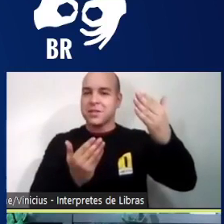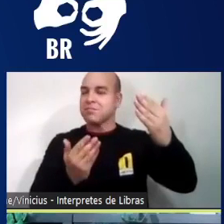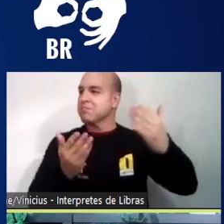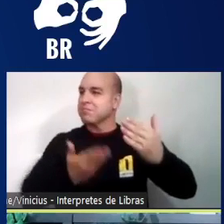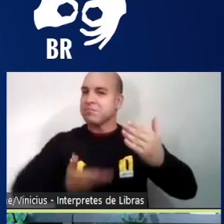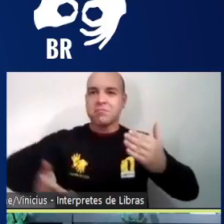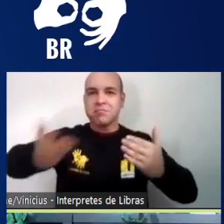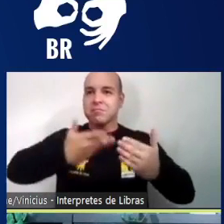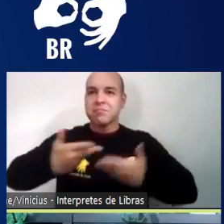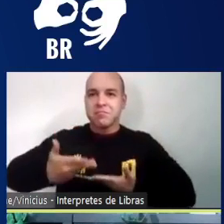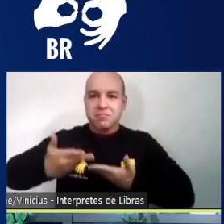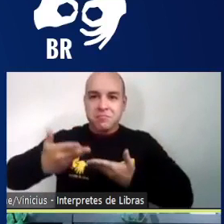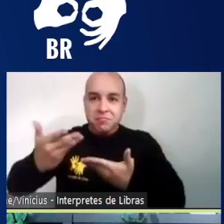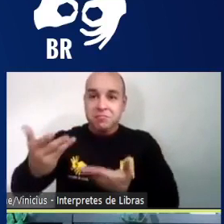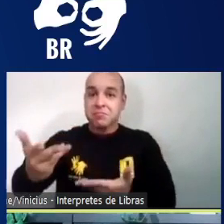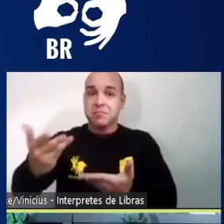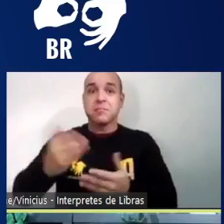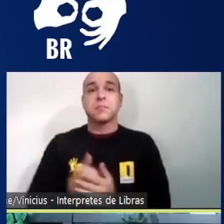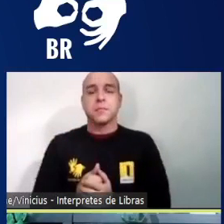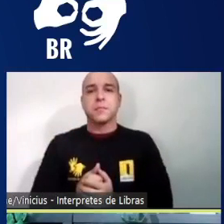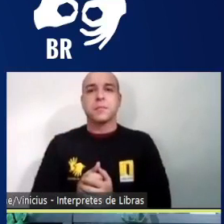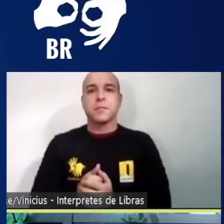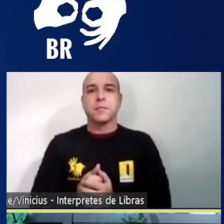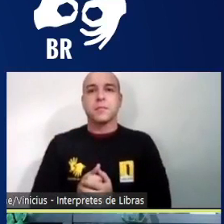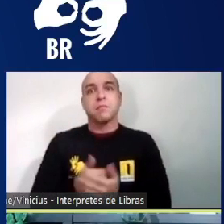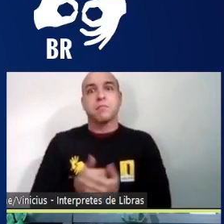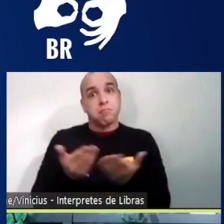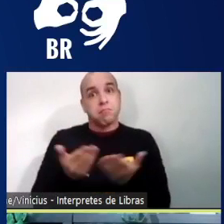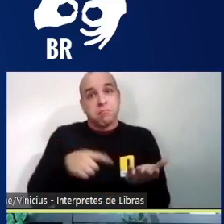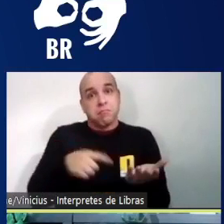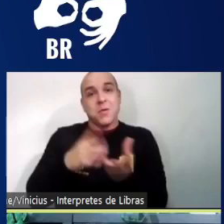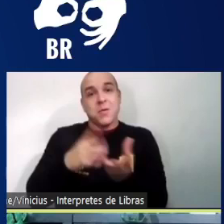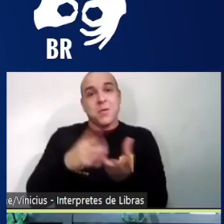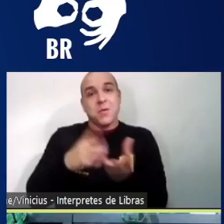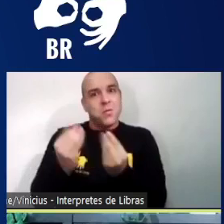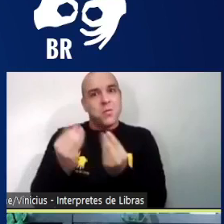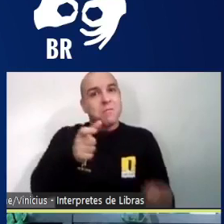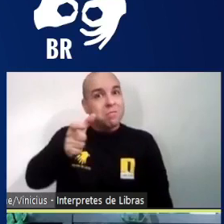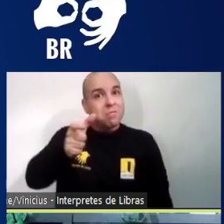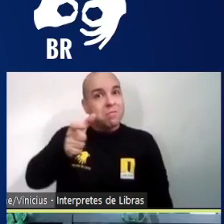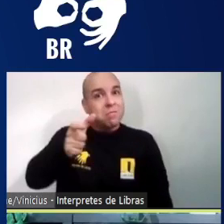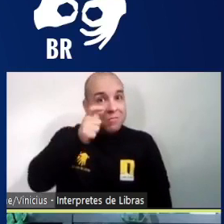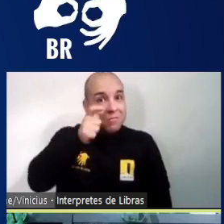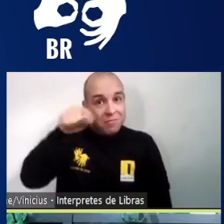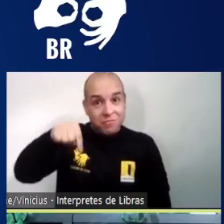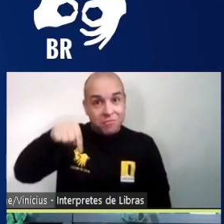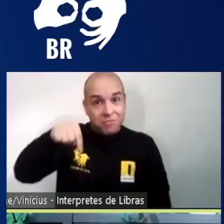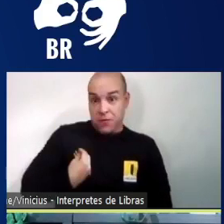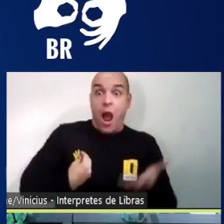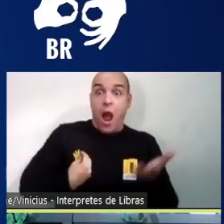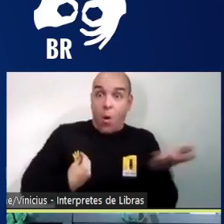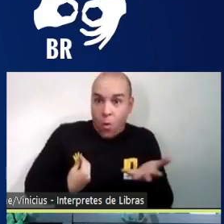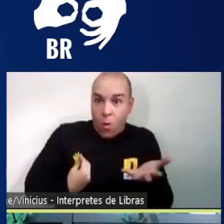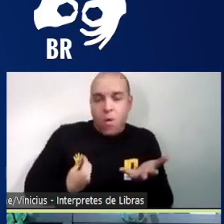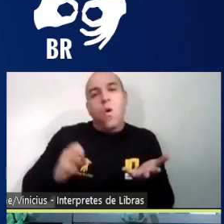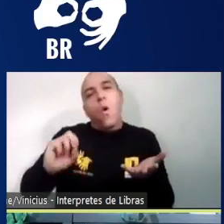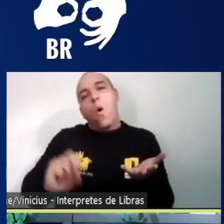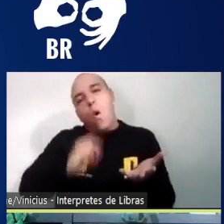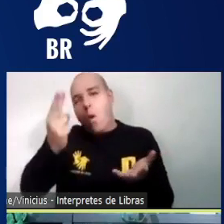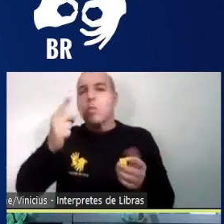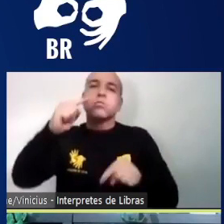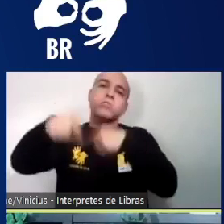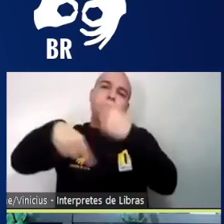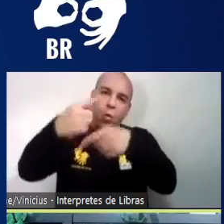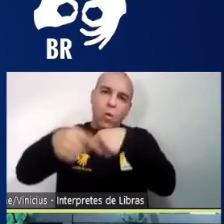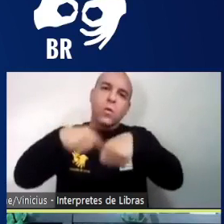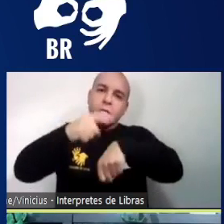vocês, aos que estão nos assistindo e aos que vão nos assistir, não é verdade? Quero